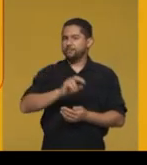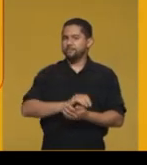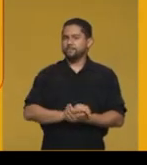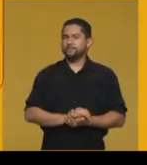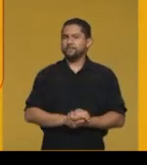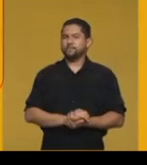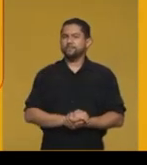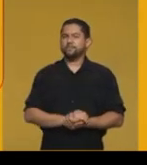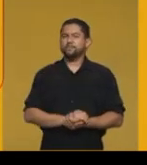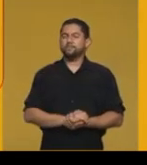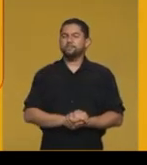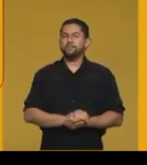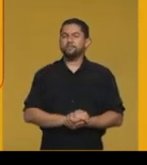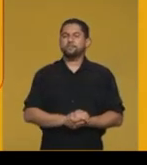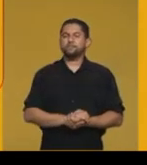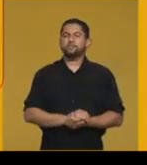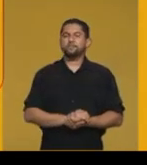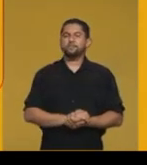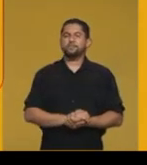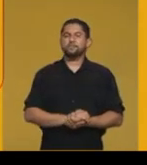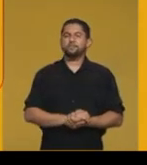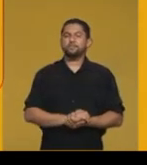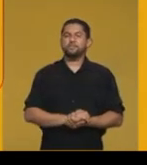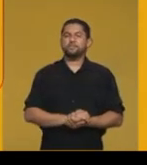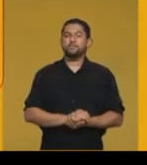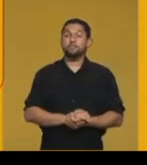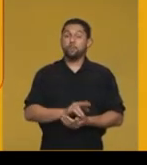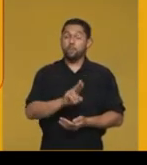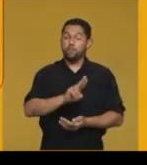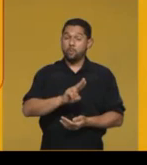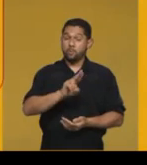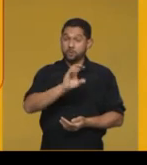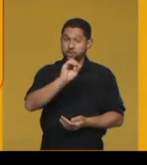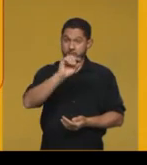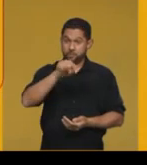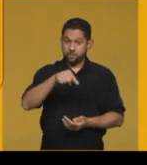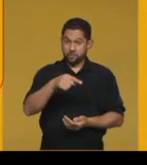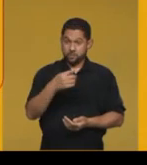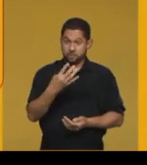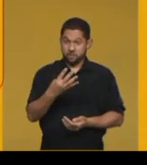a quantidade de mols, 0,4,